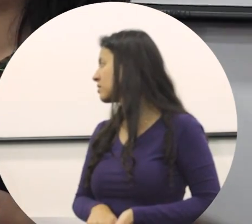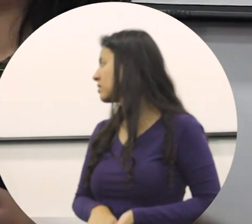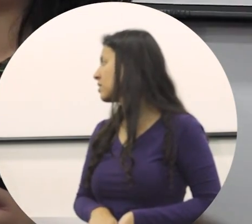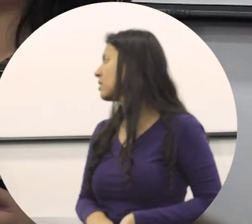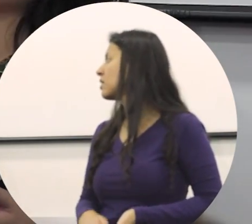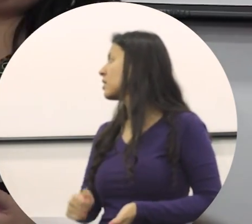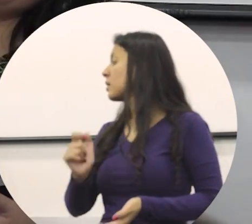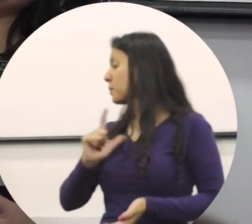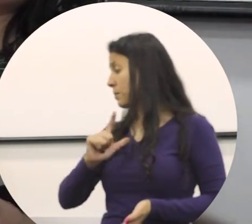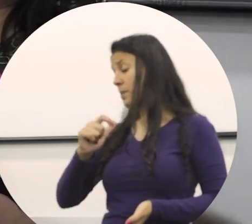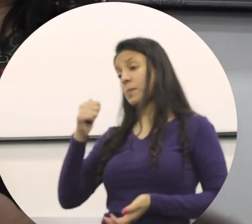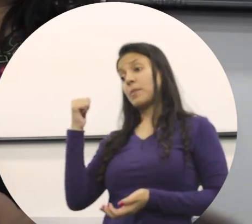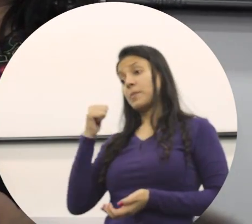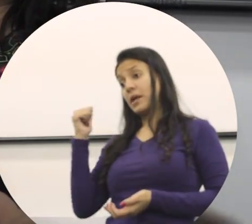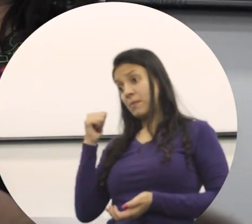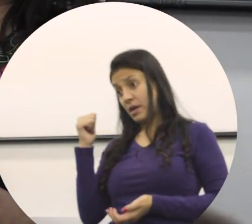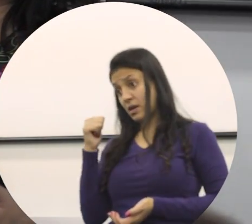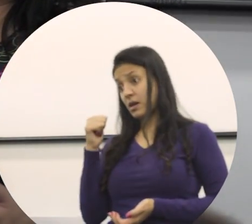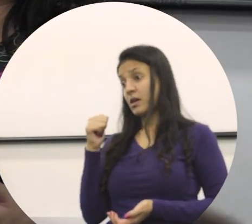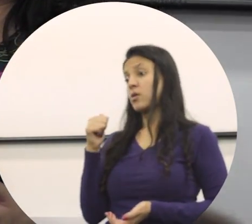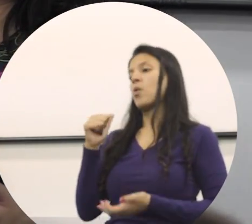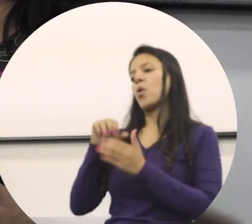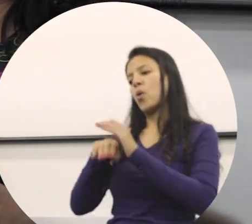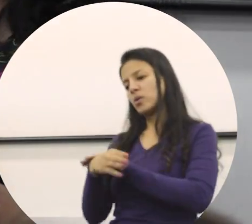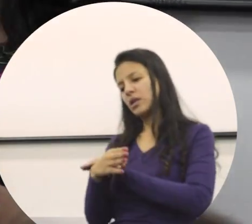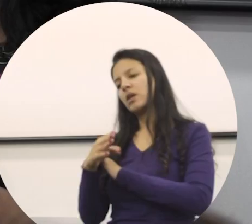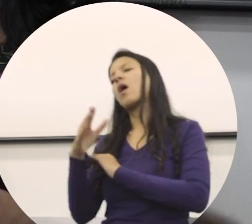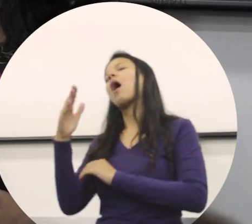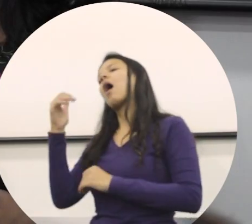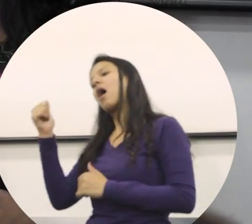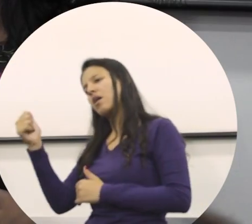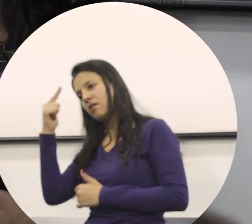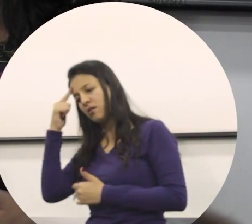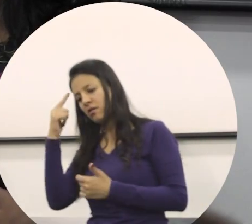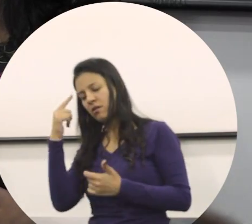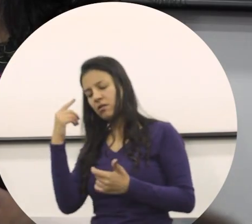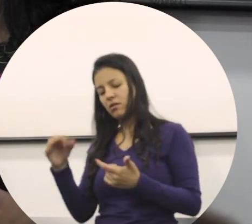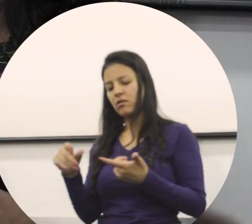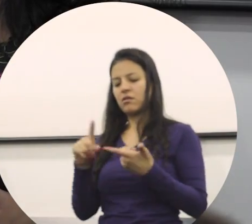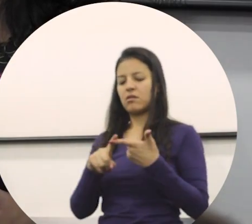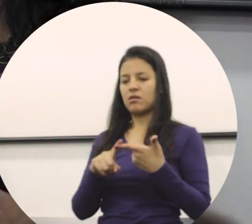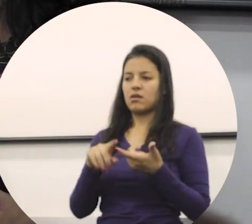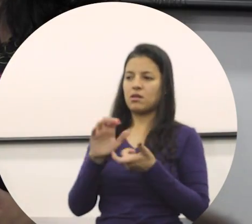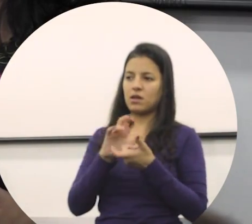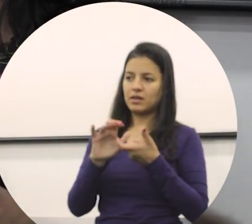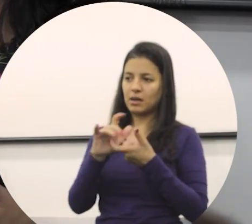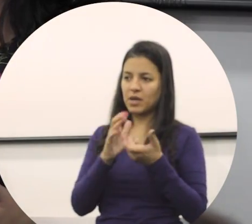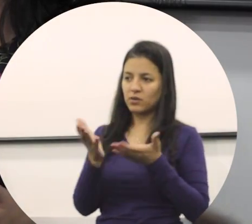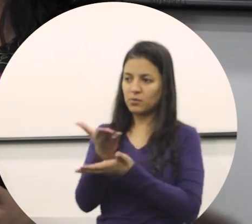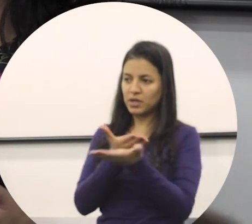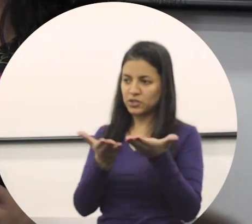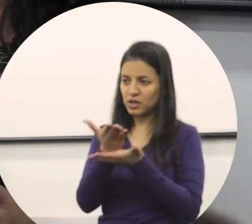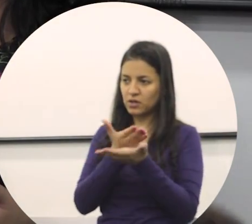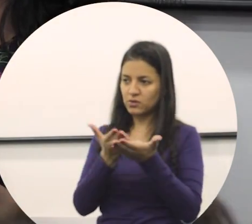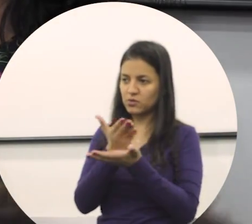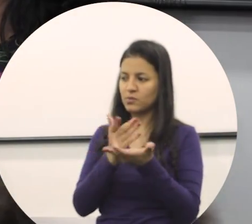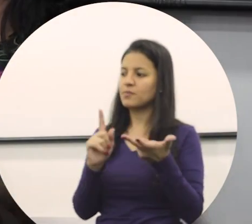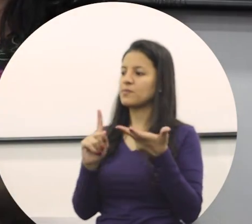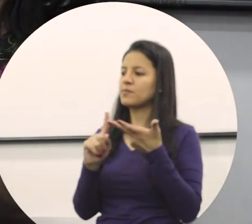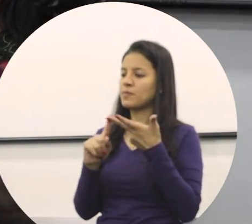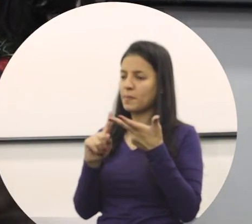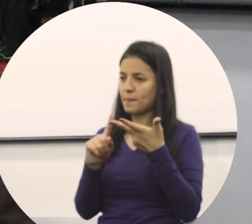um primeiro momento do conceito, se eu tenho um segundo momento, que é o processo do letramento mediado, aí